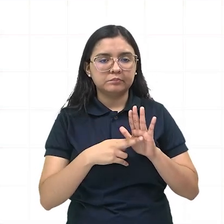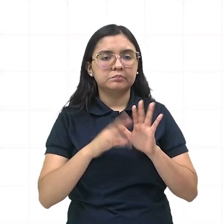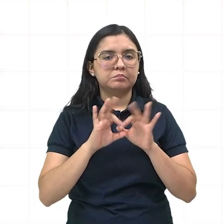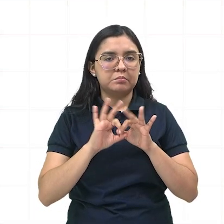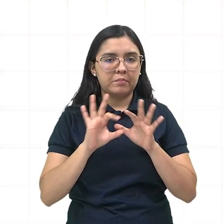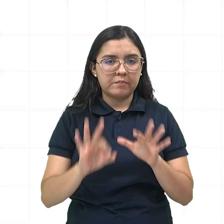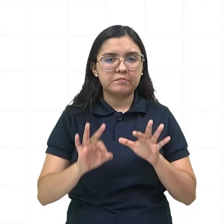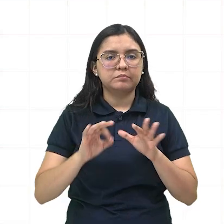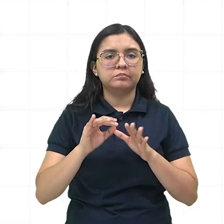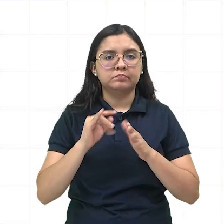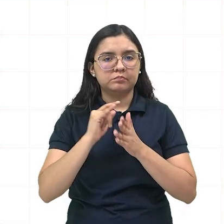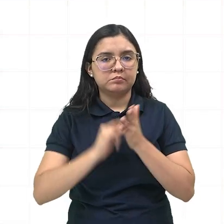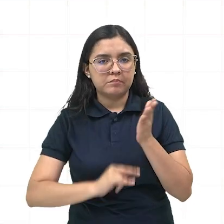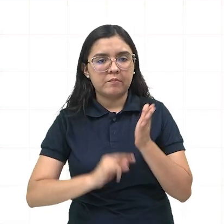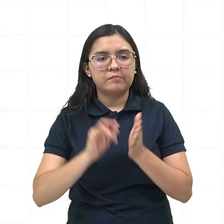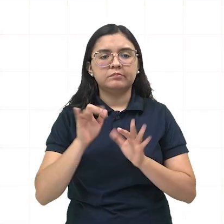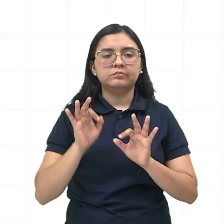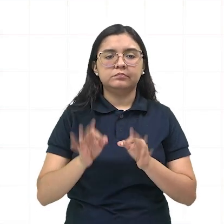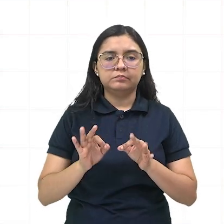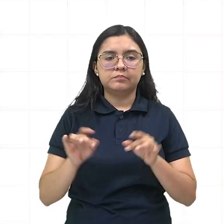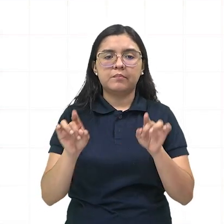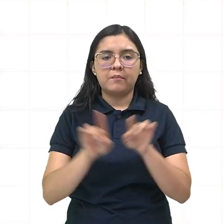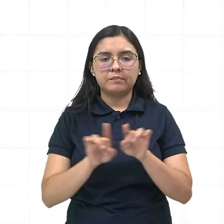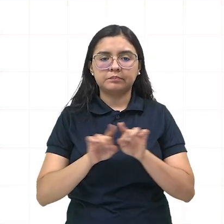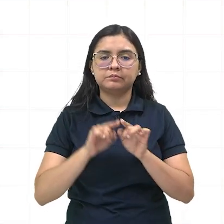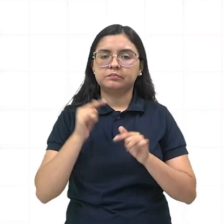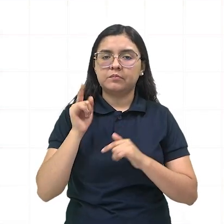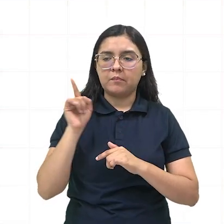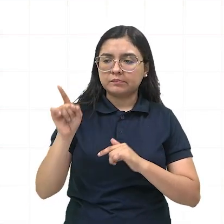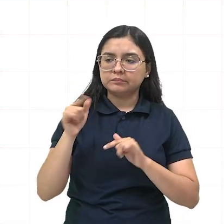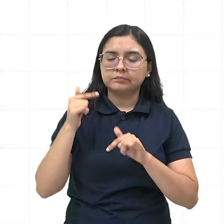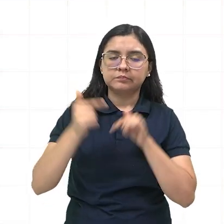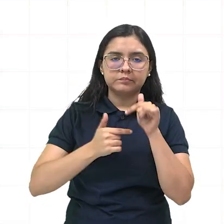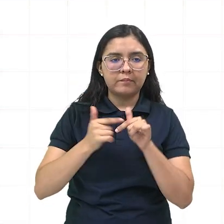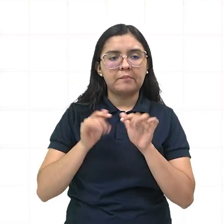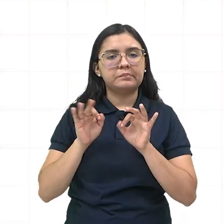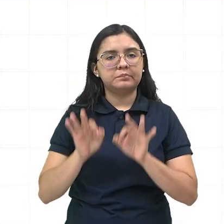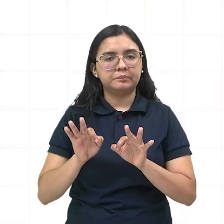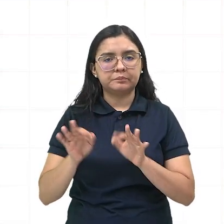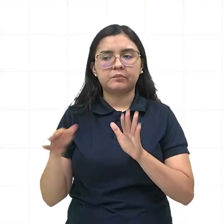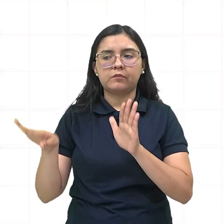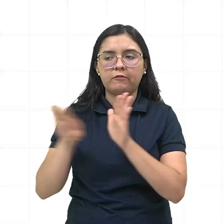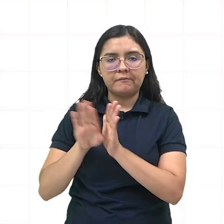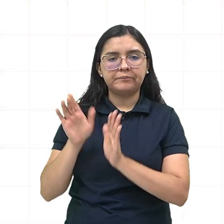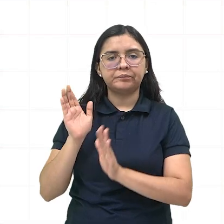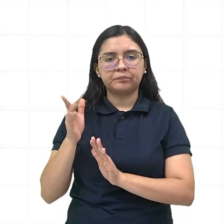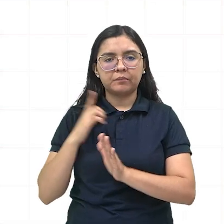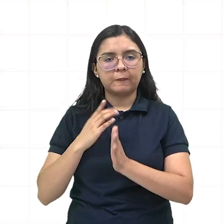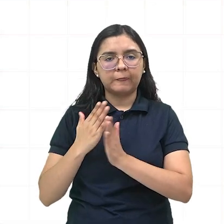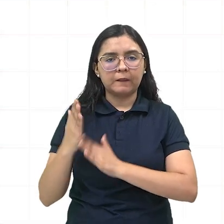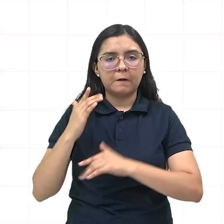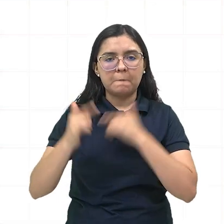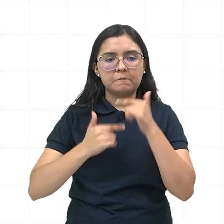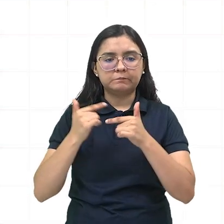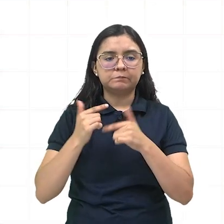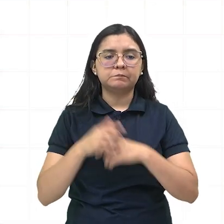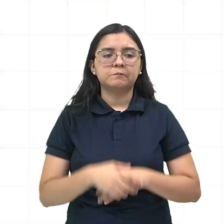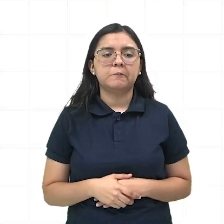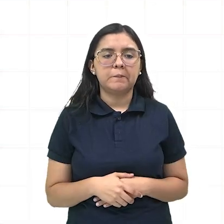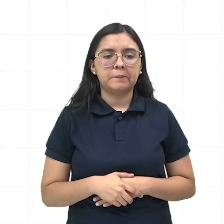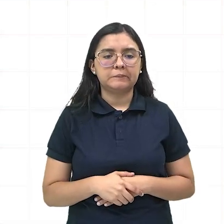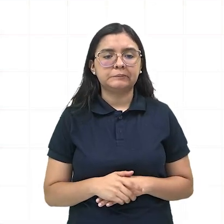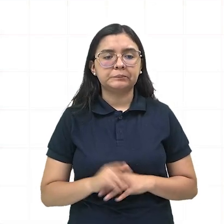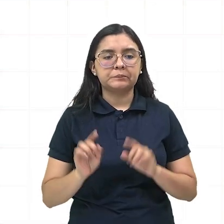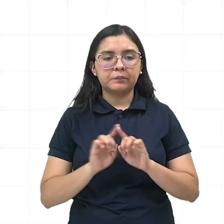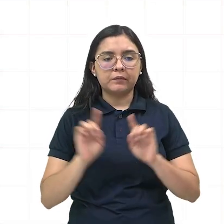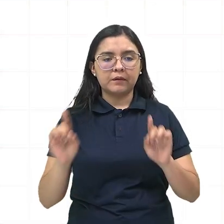permissões necessárias, com um trabalho fixo no lugar de onde ela vai chegar lá, né? Todas as comprovações necessárias.